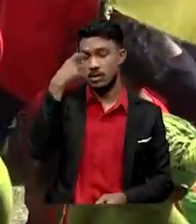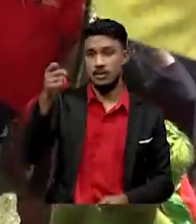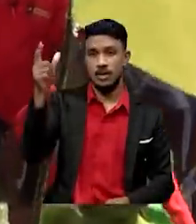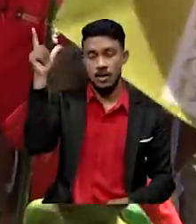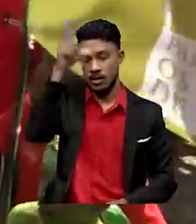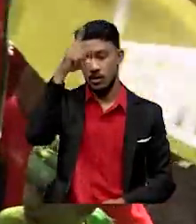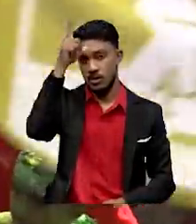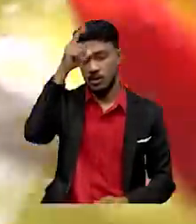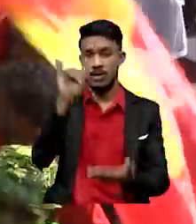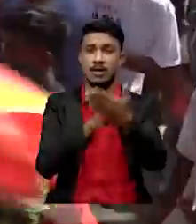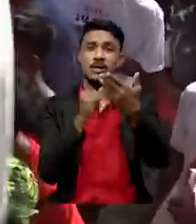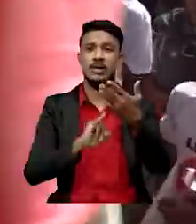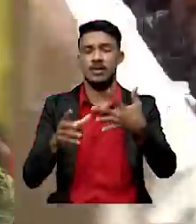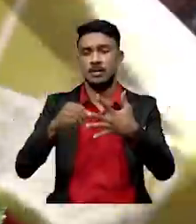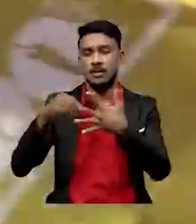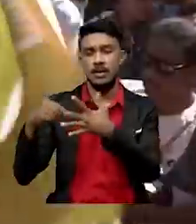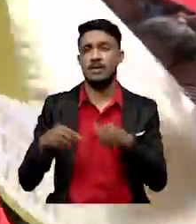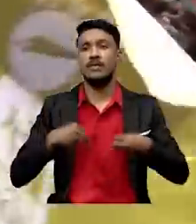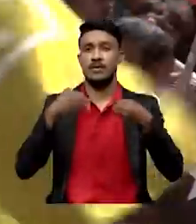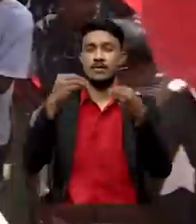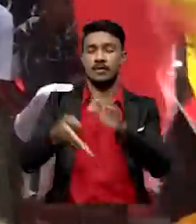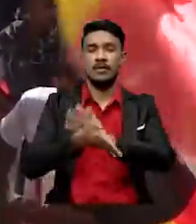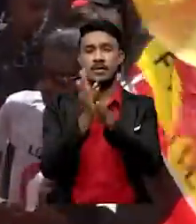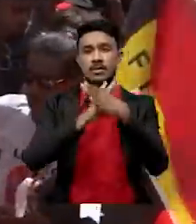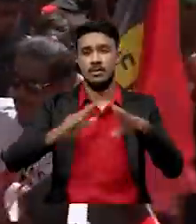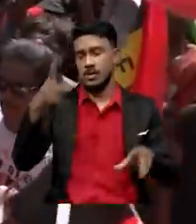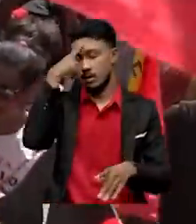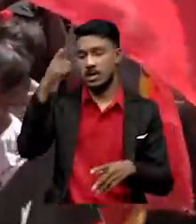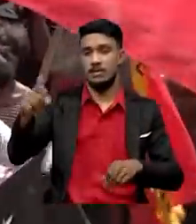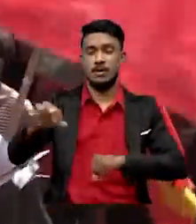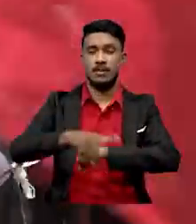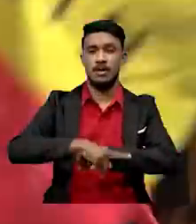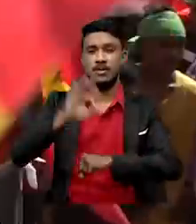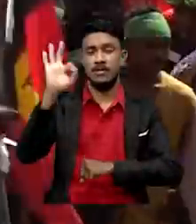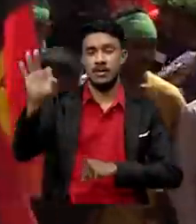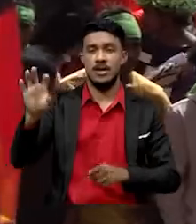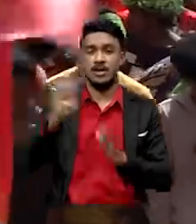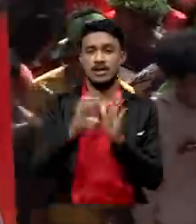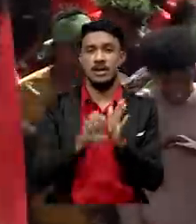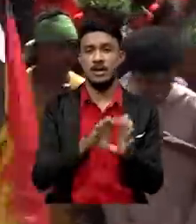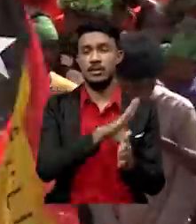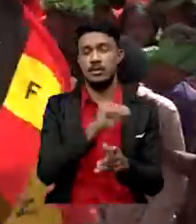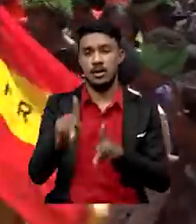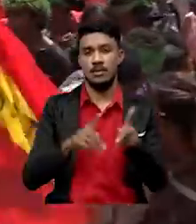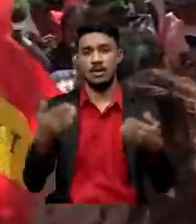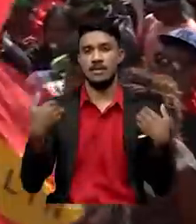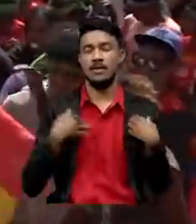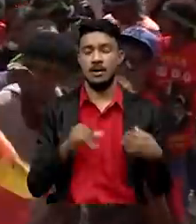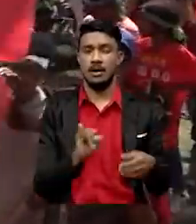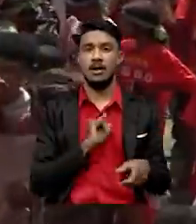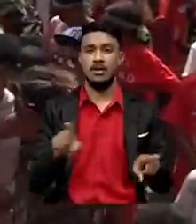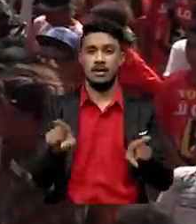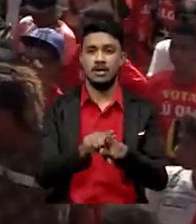único, nebe bele garante paz, unidade no Tamba Fretelin, estado no povo ne existe. Há uma